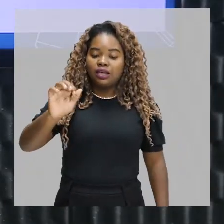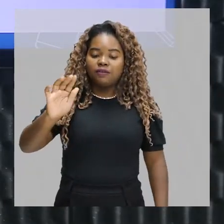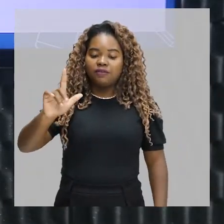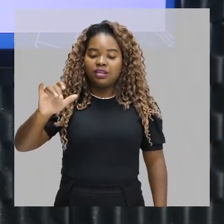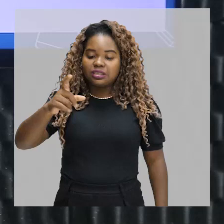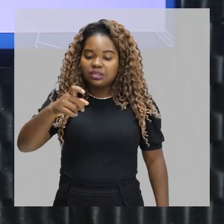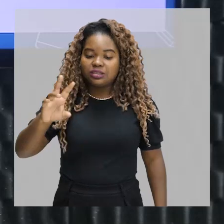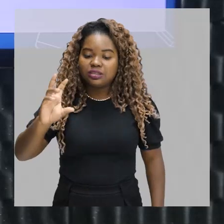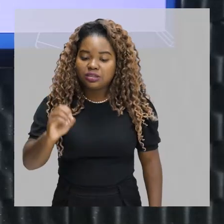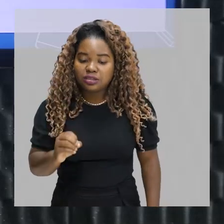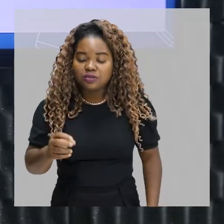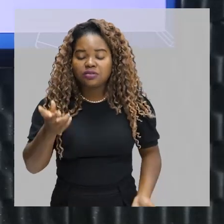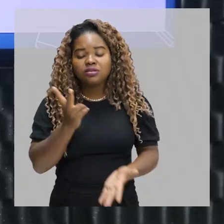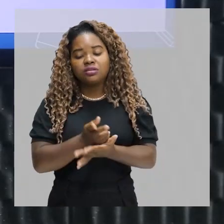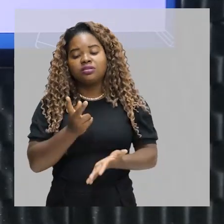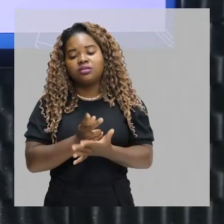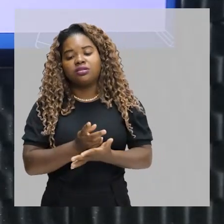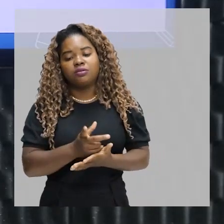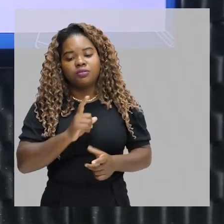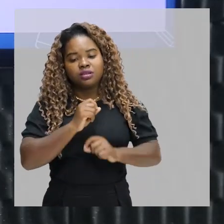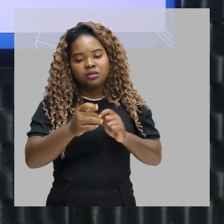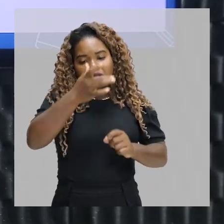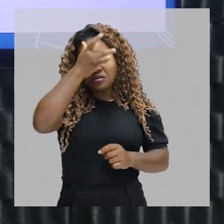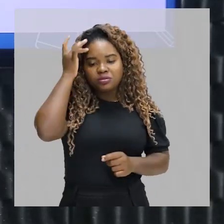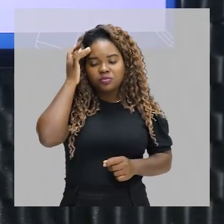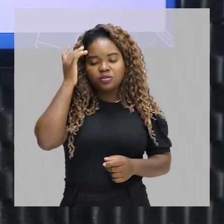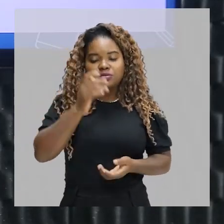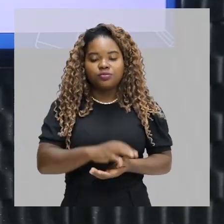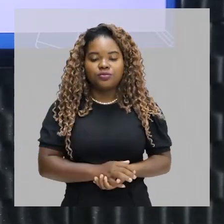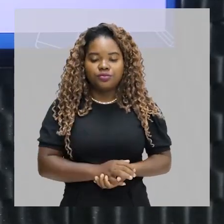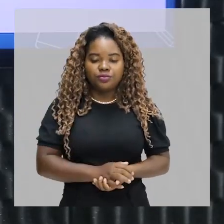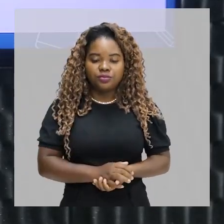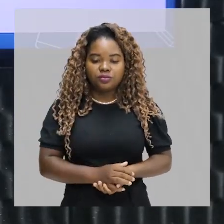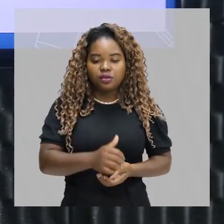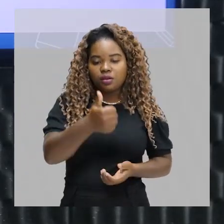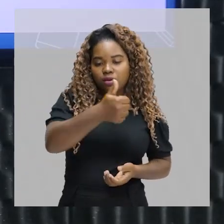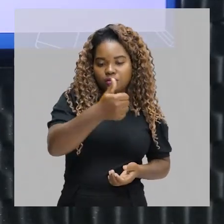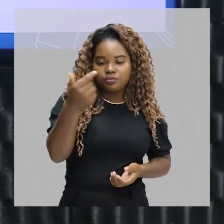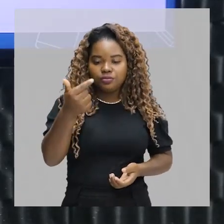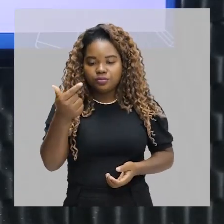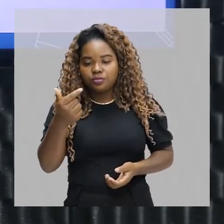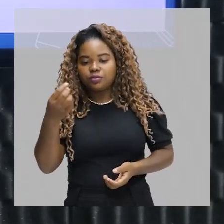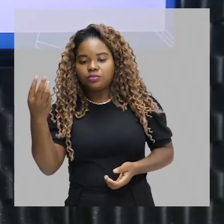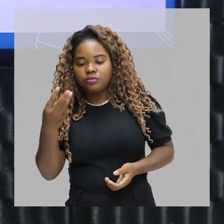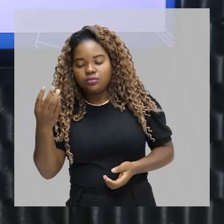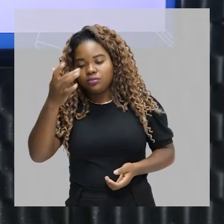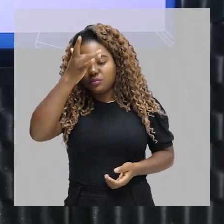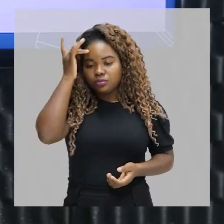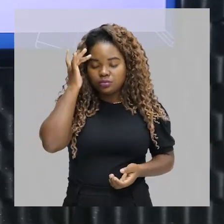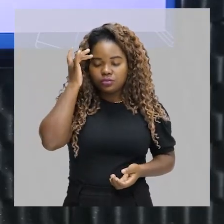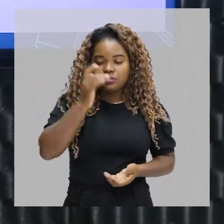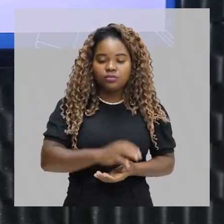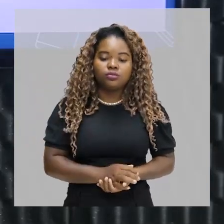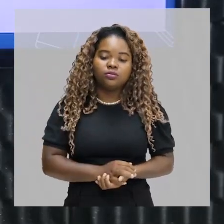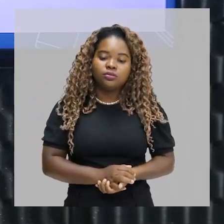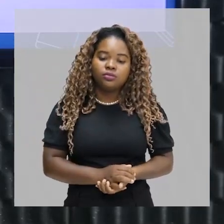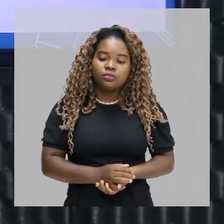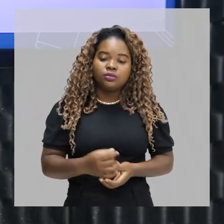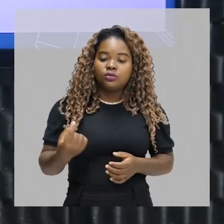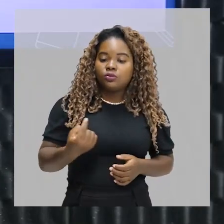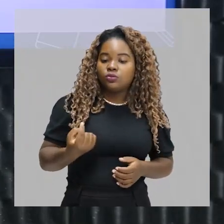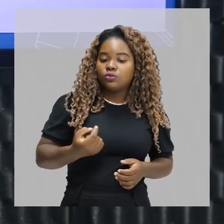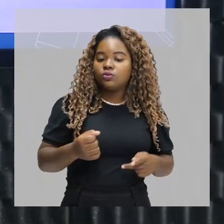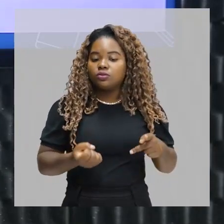aqueles pronomes que sempre fazem referência às pessoas do discurso. Primeira pessoa, segunda pessoa, terceira pessoa, do